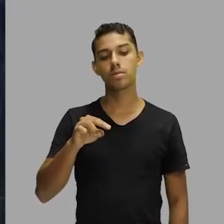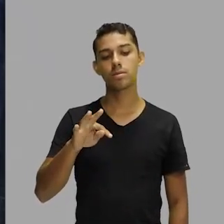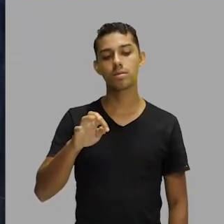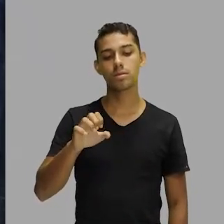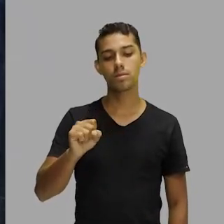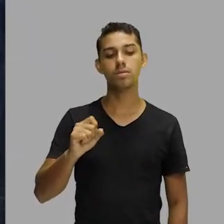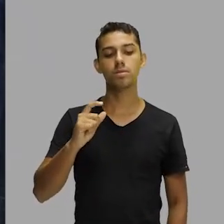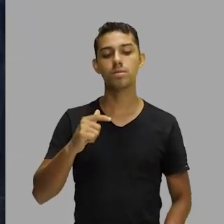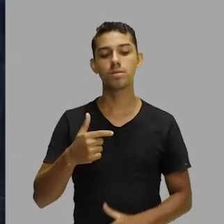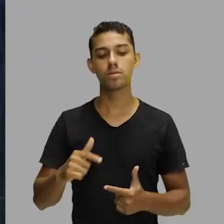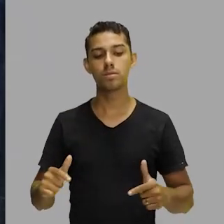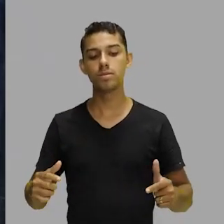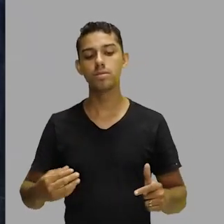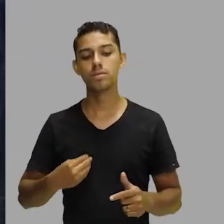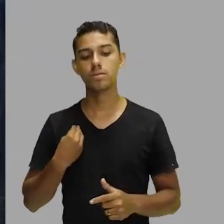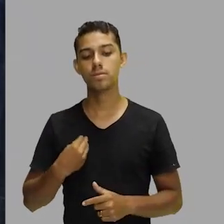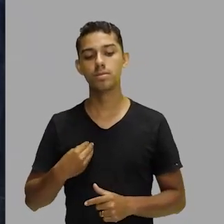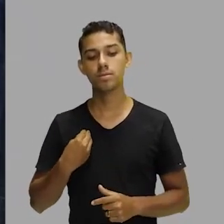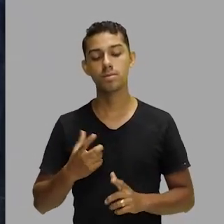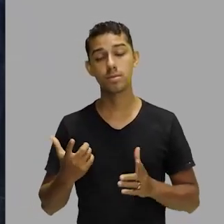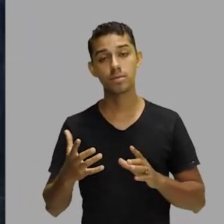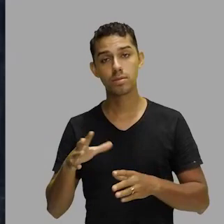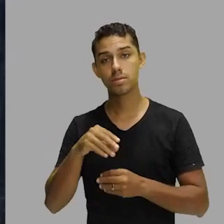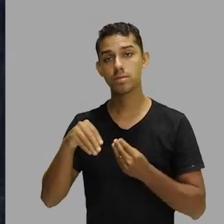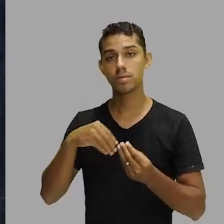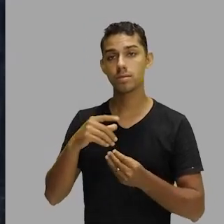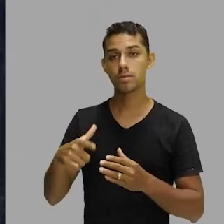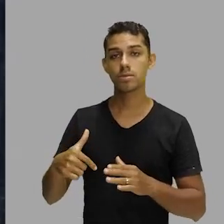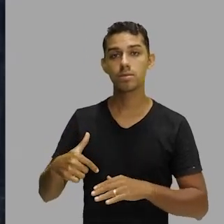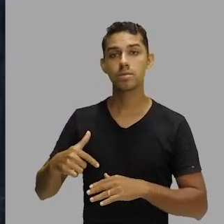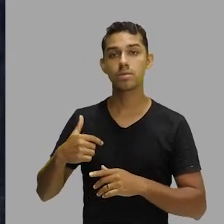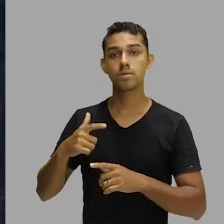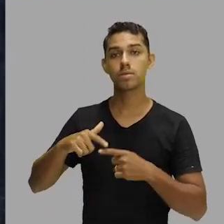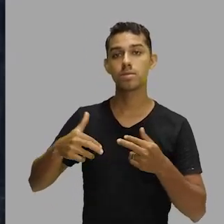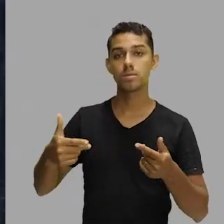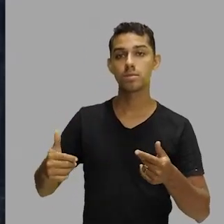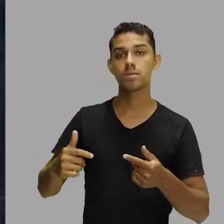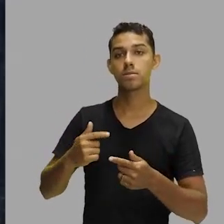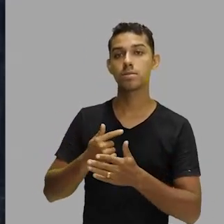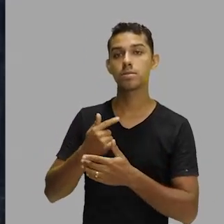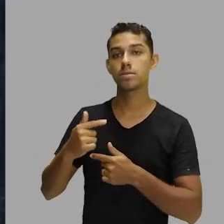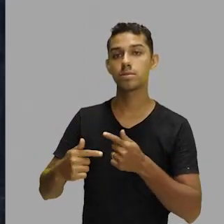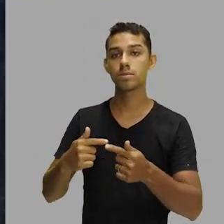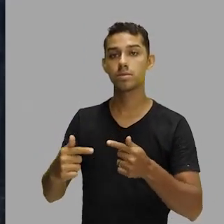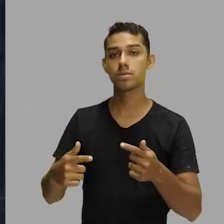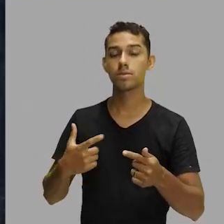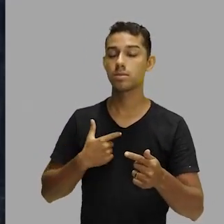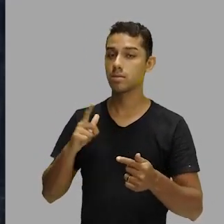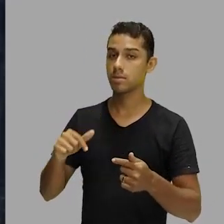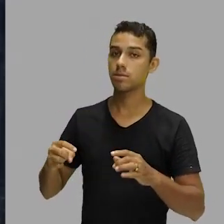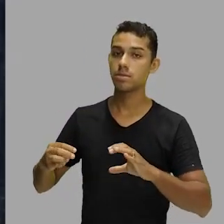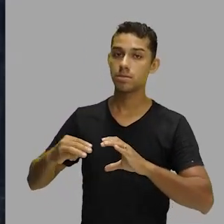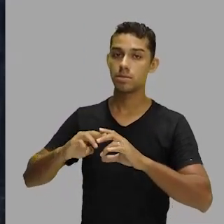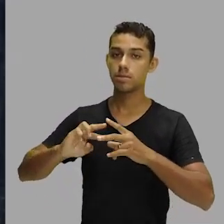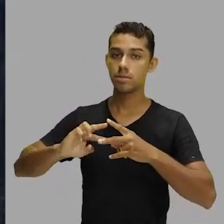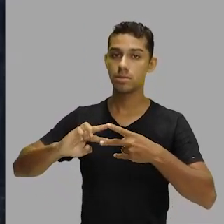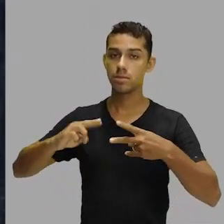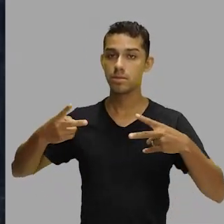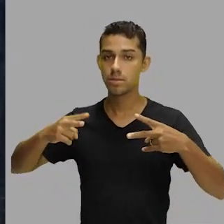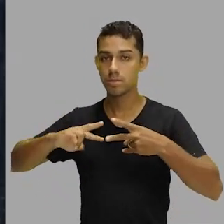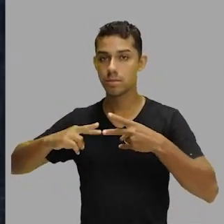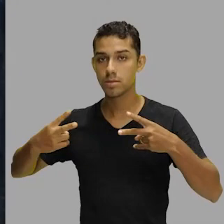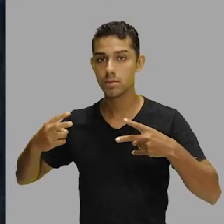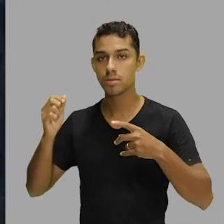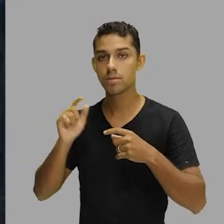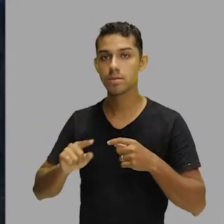Porque não existe a membrana que envolve o material genético. Então, é uma molécula de DNA circular na região